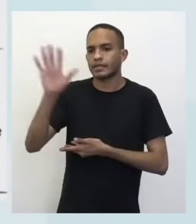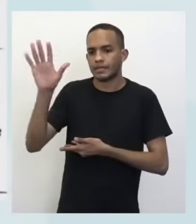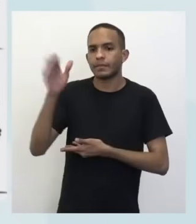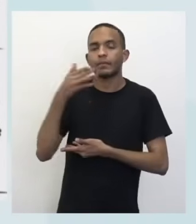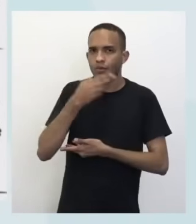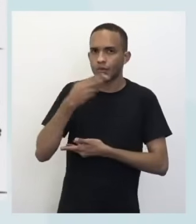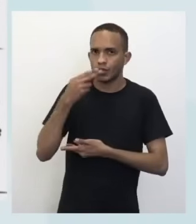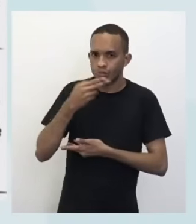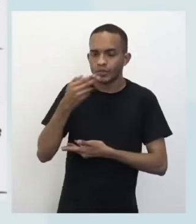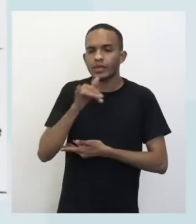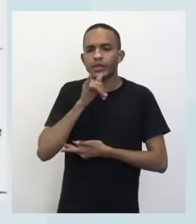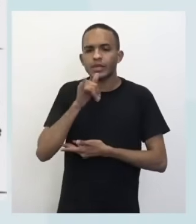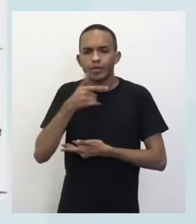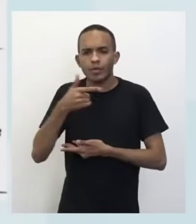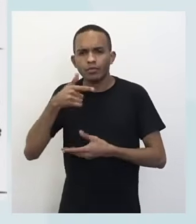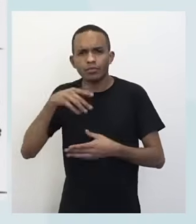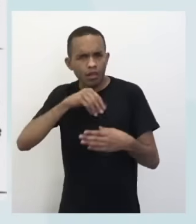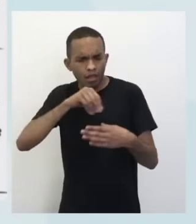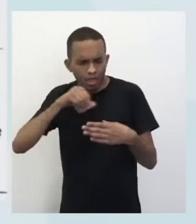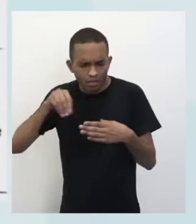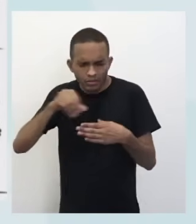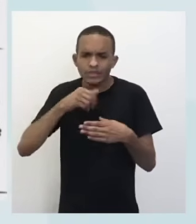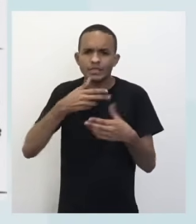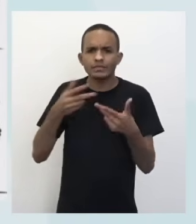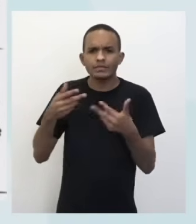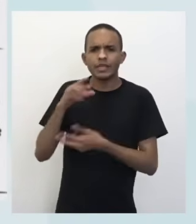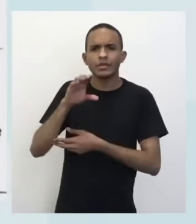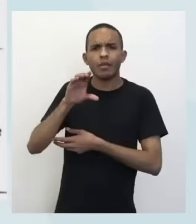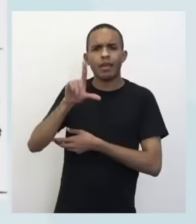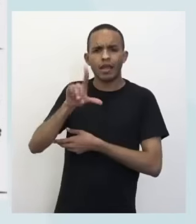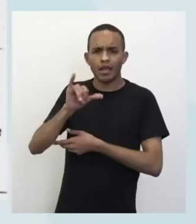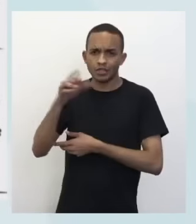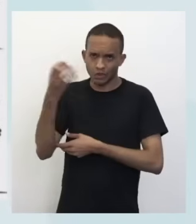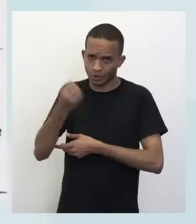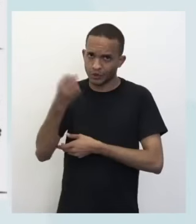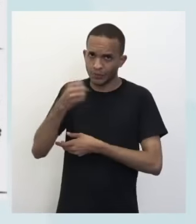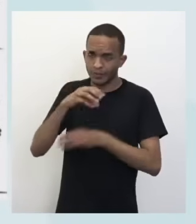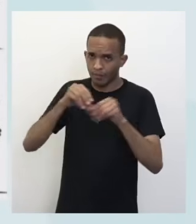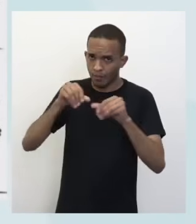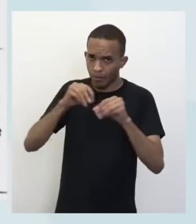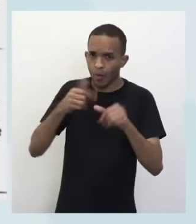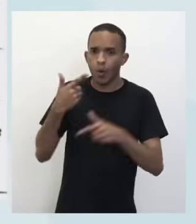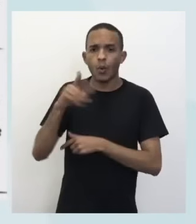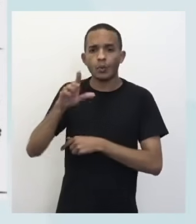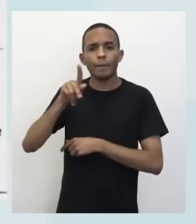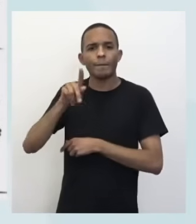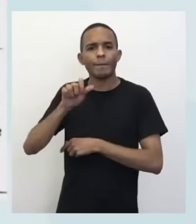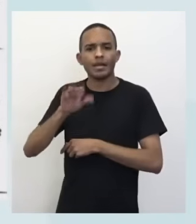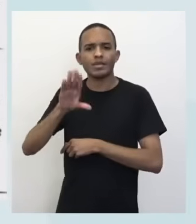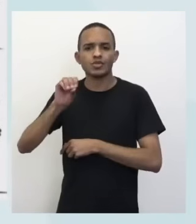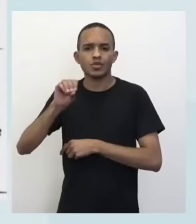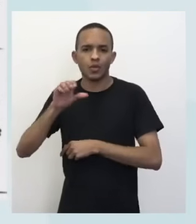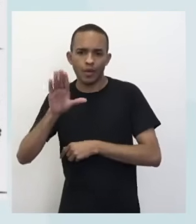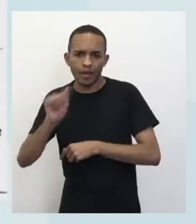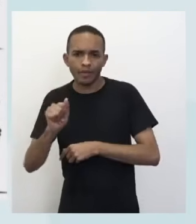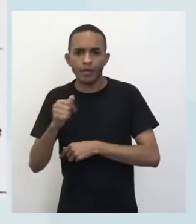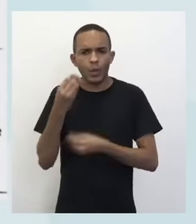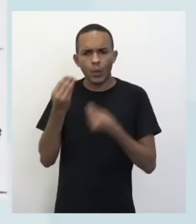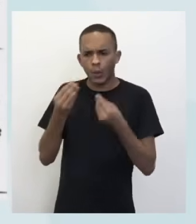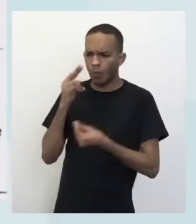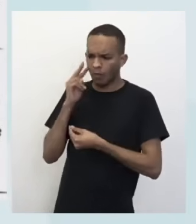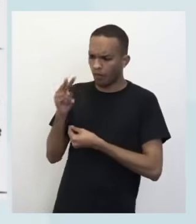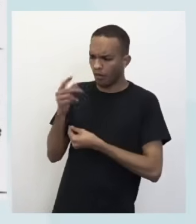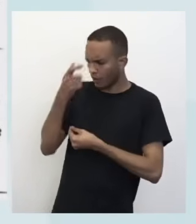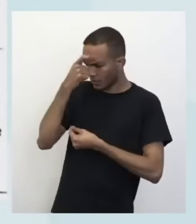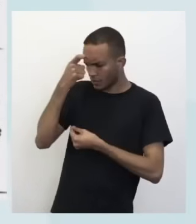calda, paçoca, leite ninho e doce de leite, do jeito que o senhor pediu. Olha a carinha dele e olha a carinha da consciência.